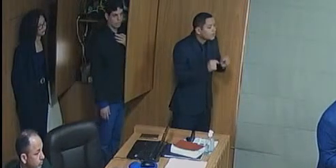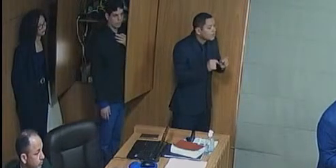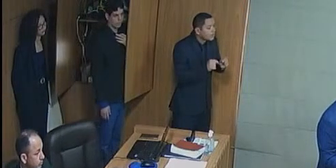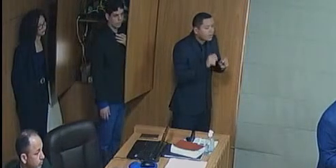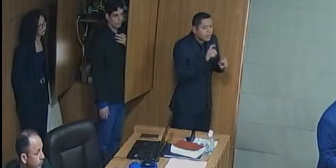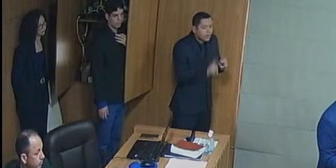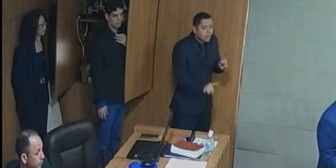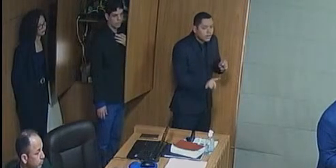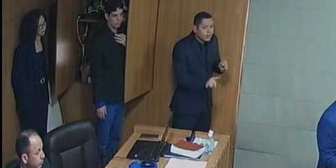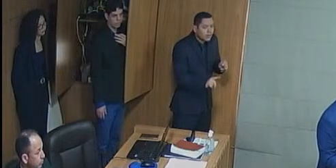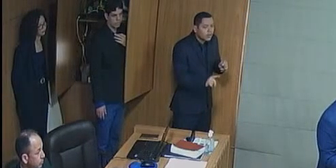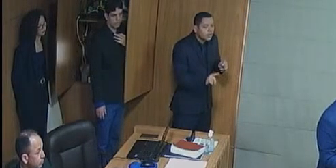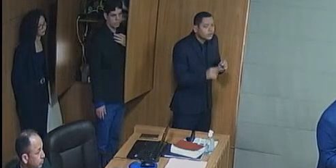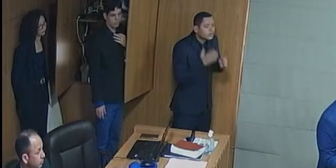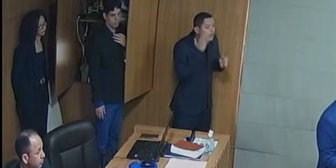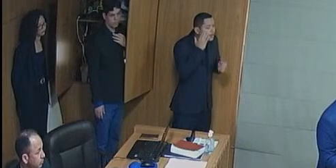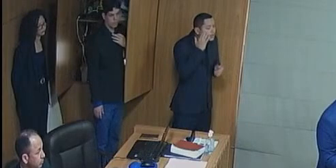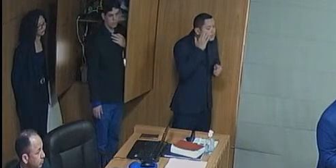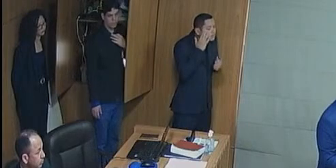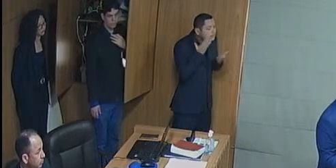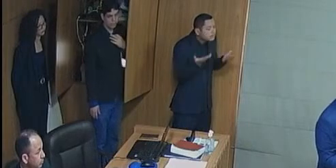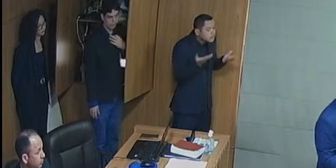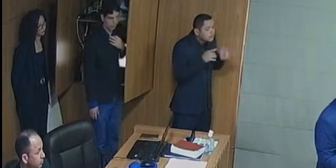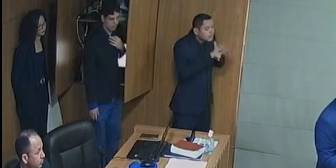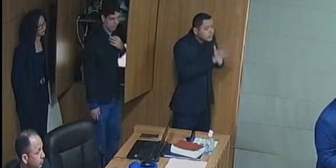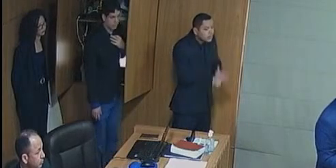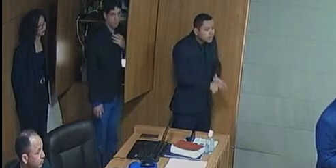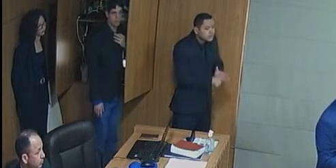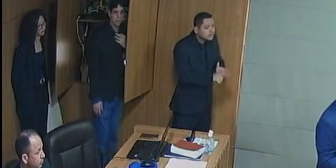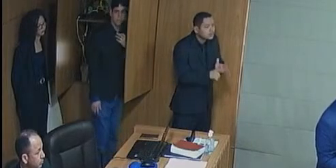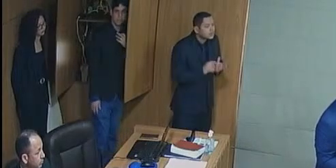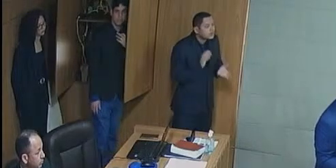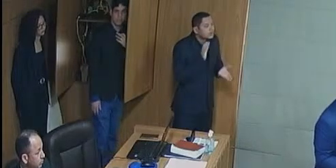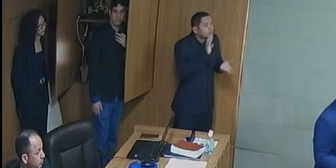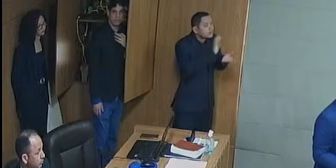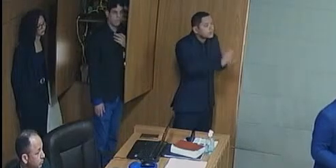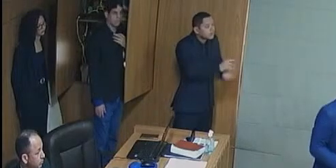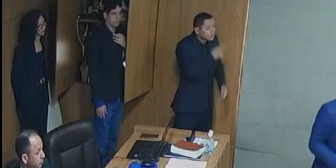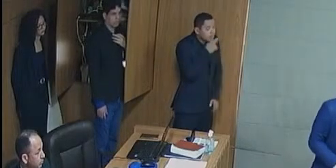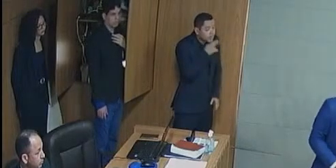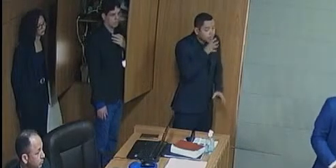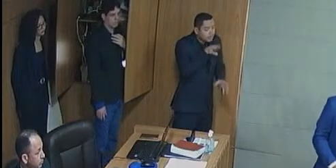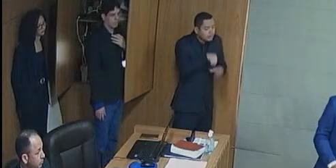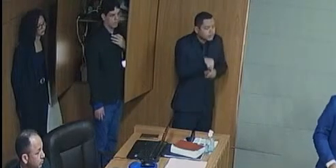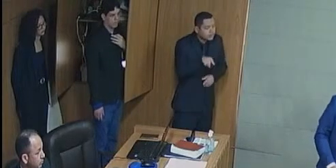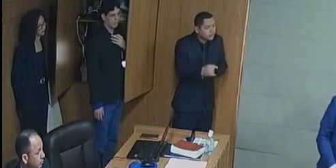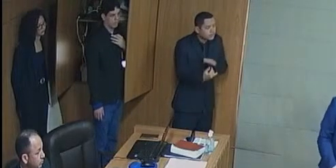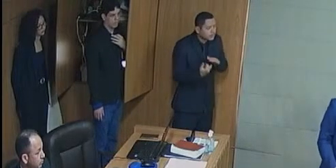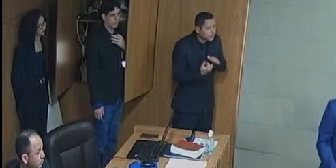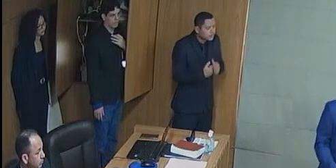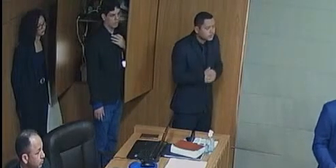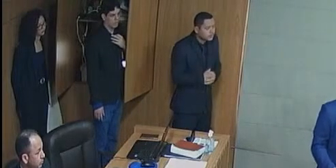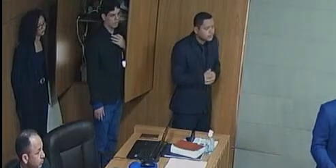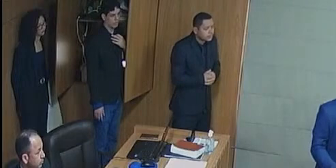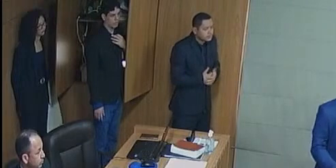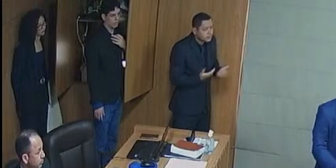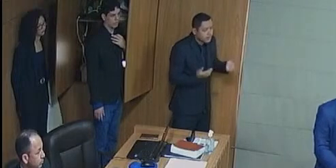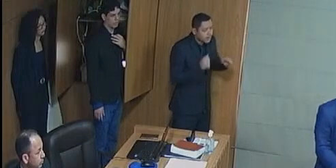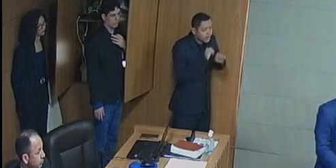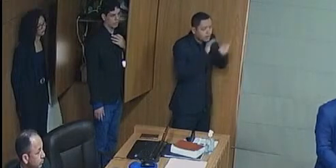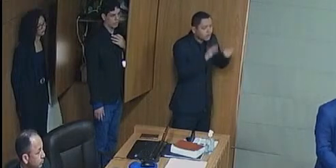cobrando apurando a aplicação de recursos públicos da da da clube de mães força do amor está